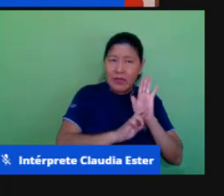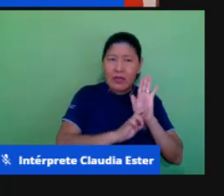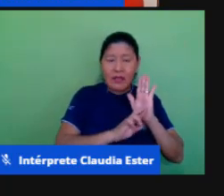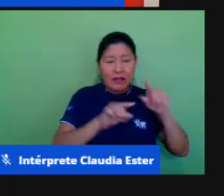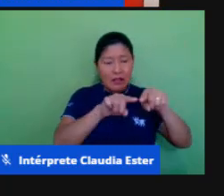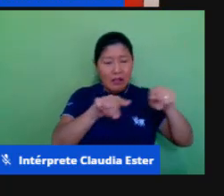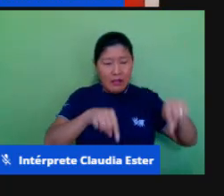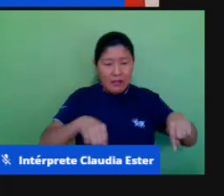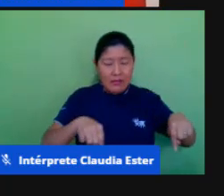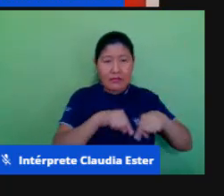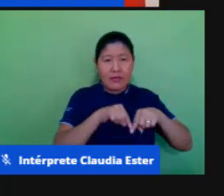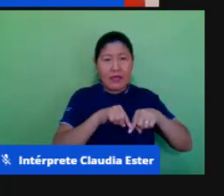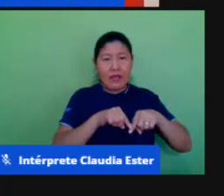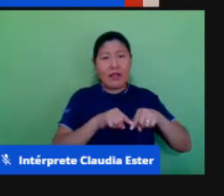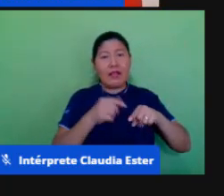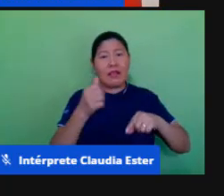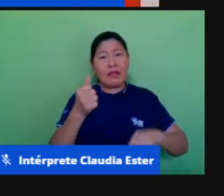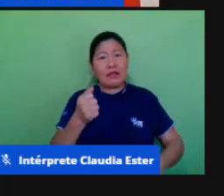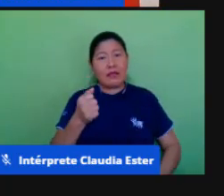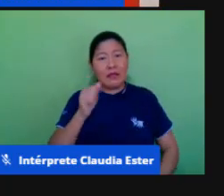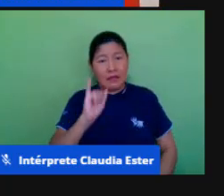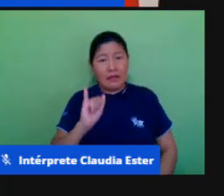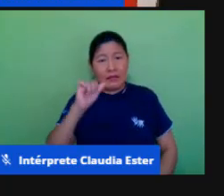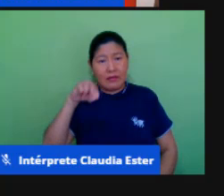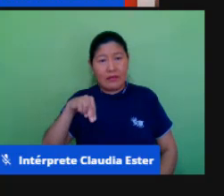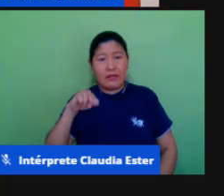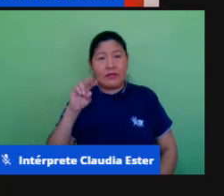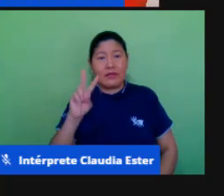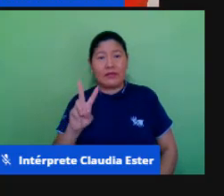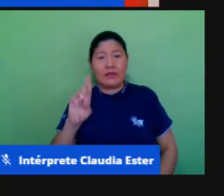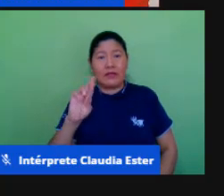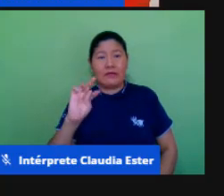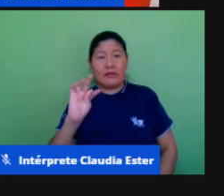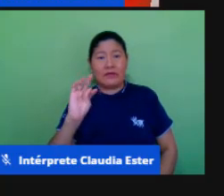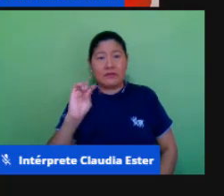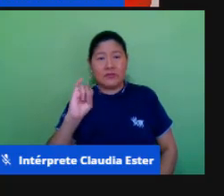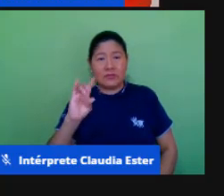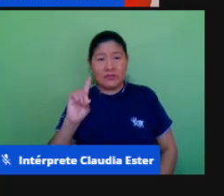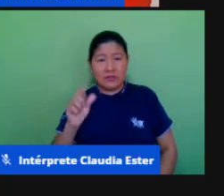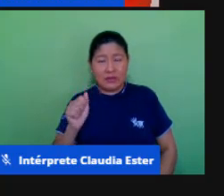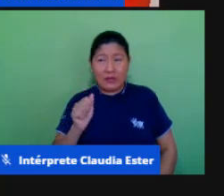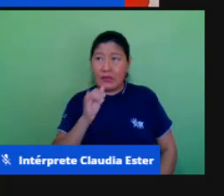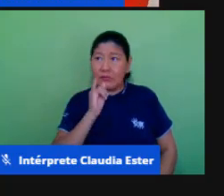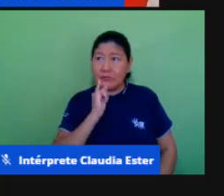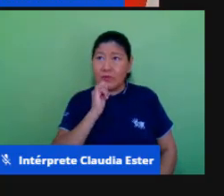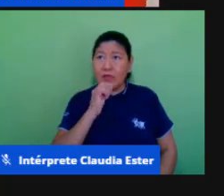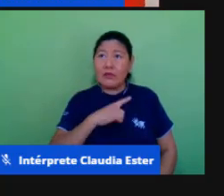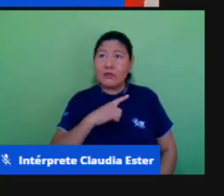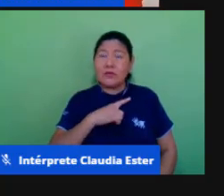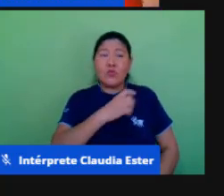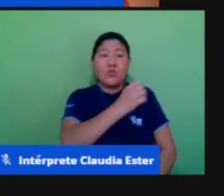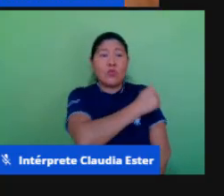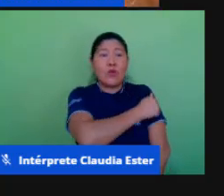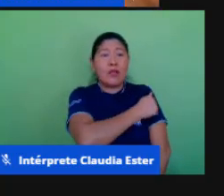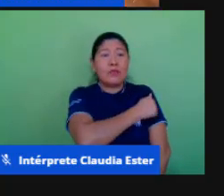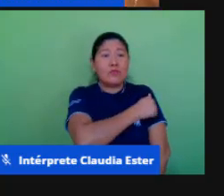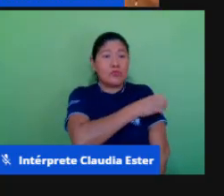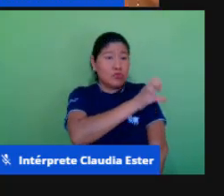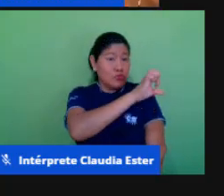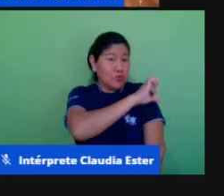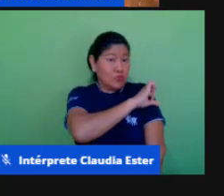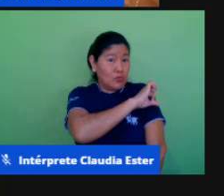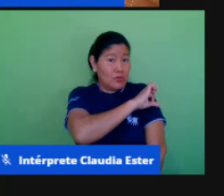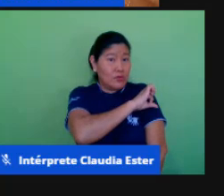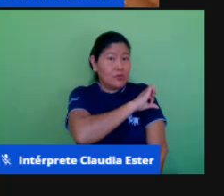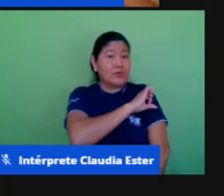aula no município. Eu tinha uma disciplina do 9º ano que era o IEL, né? A gente tem uma aula